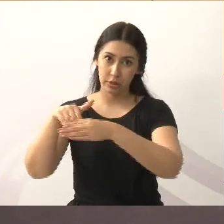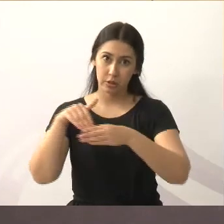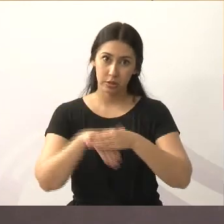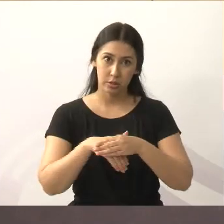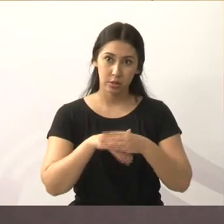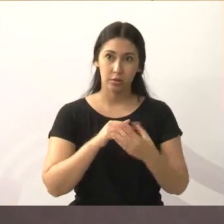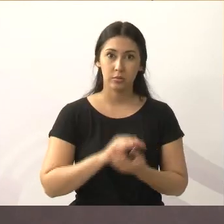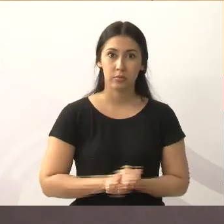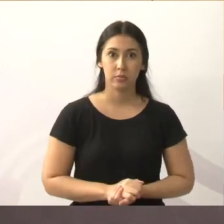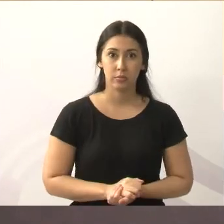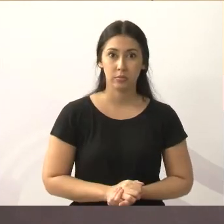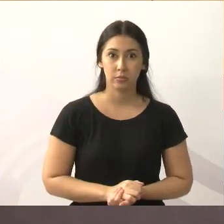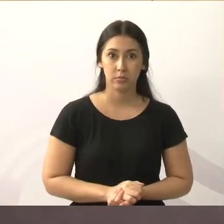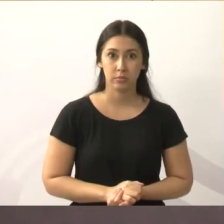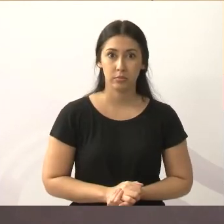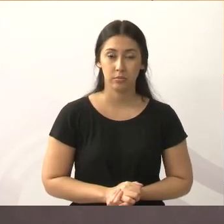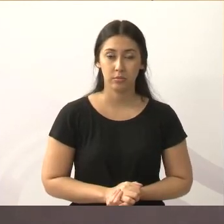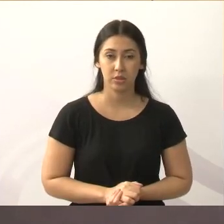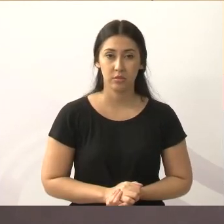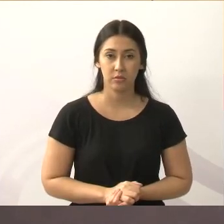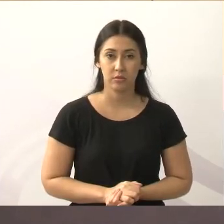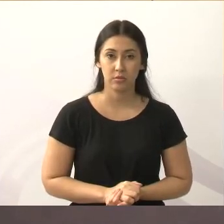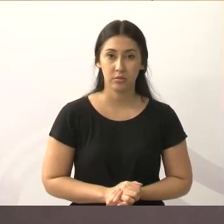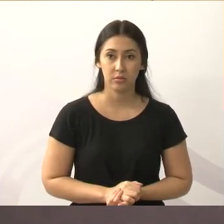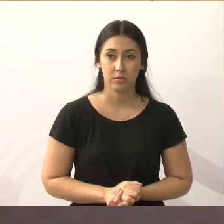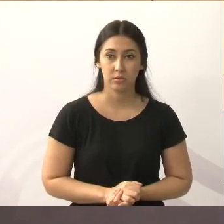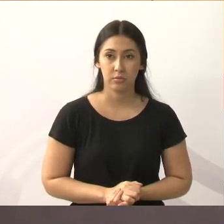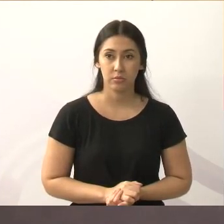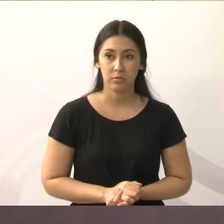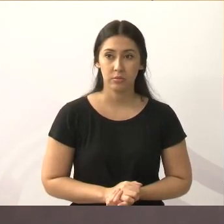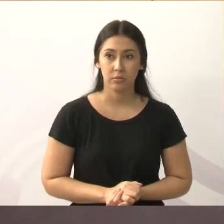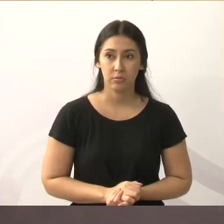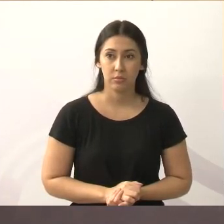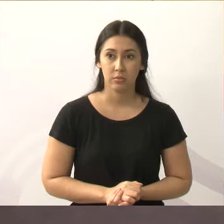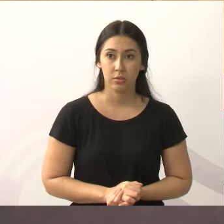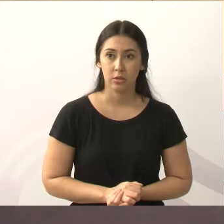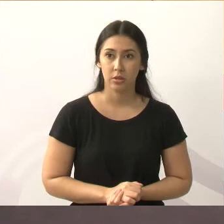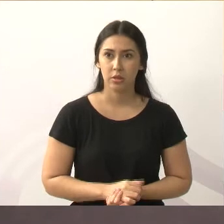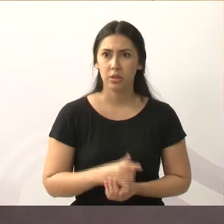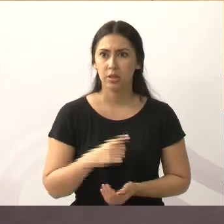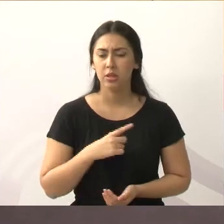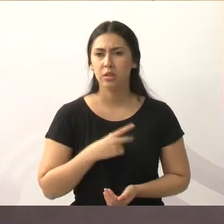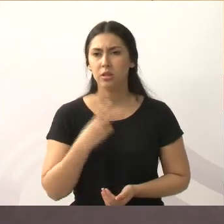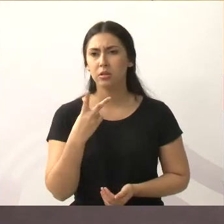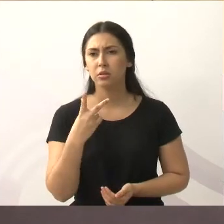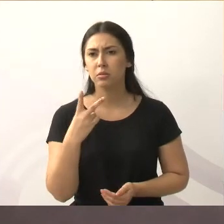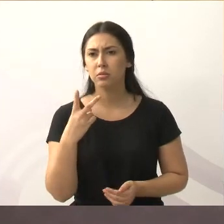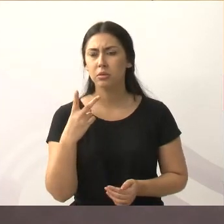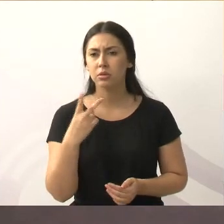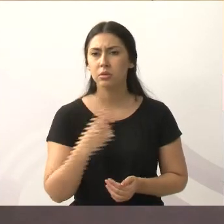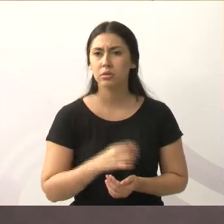da emenda. Só temos uma, né? 2 emendas.